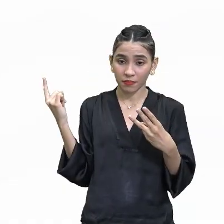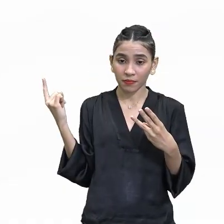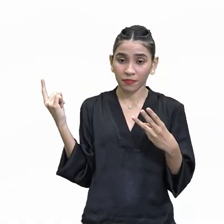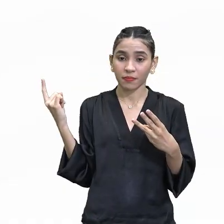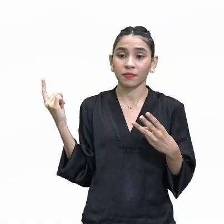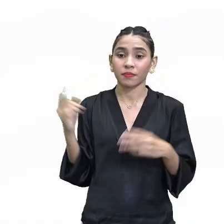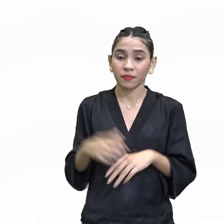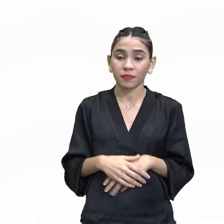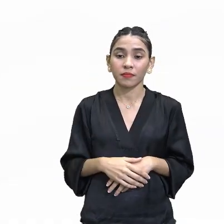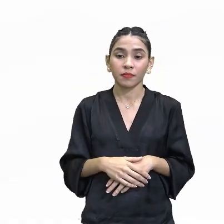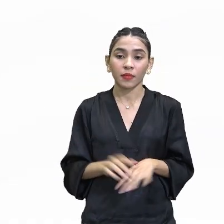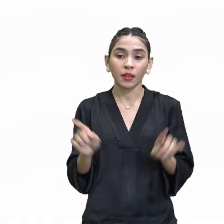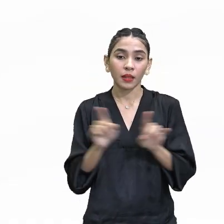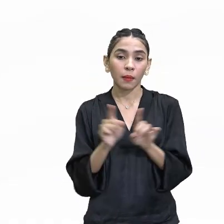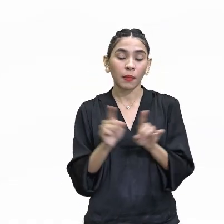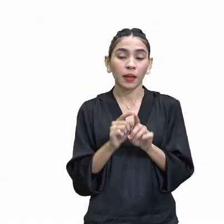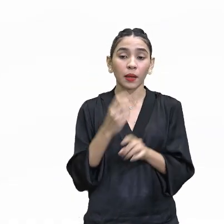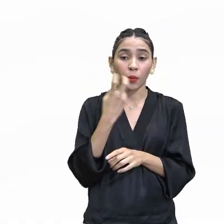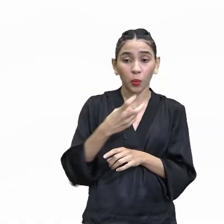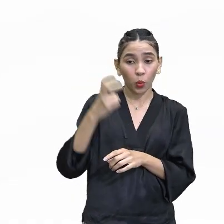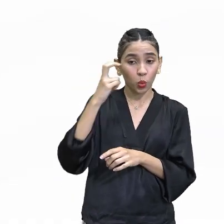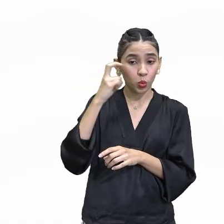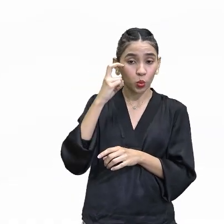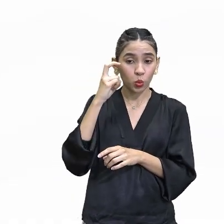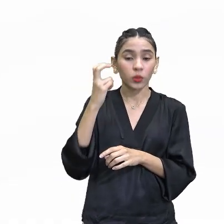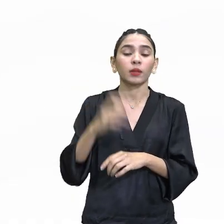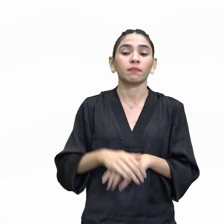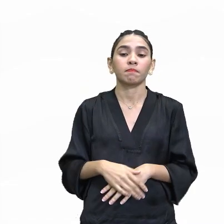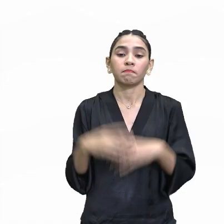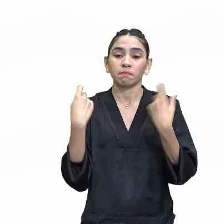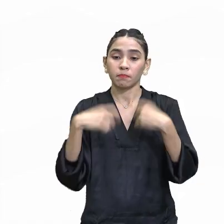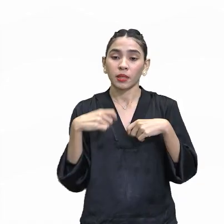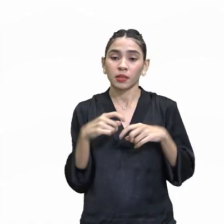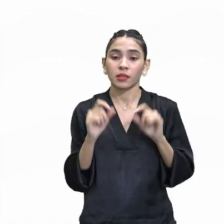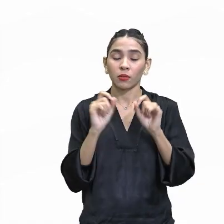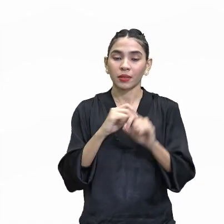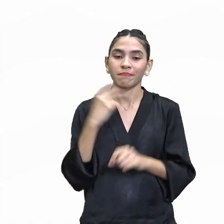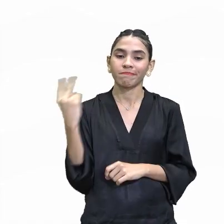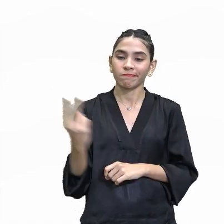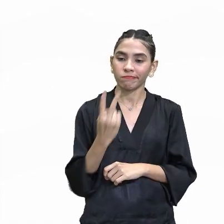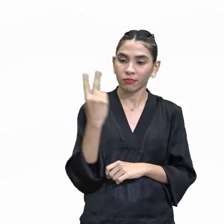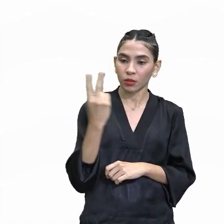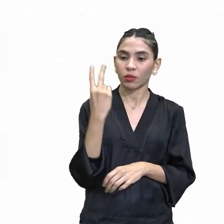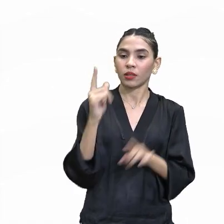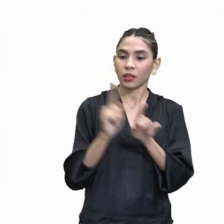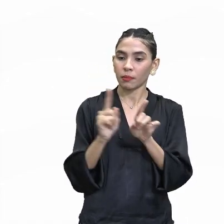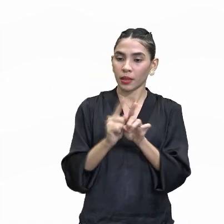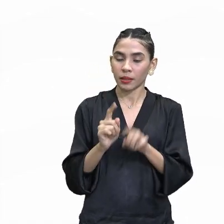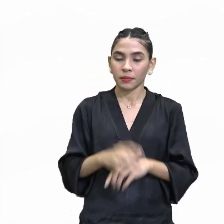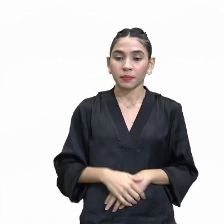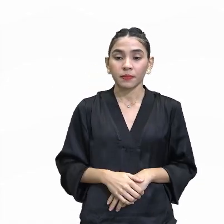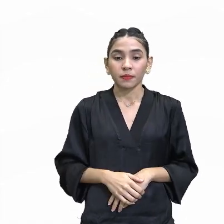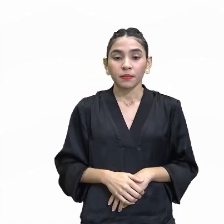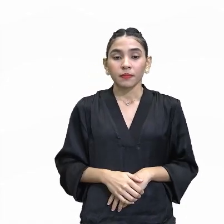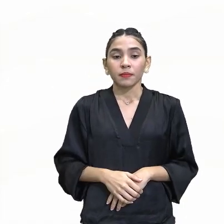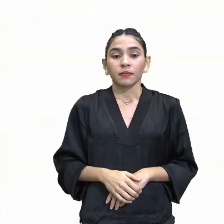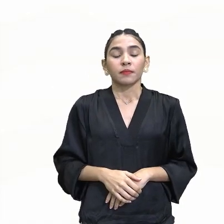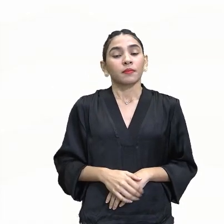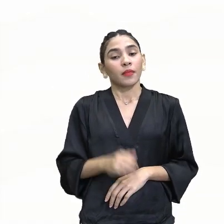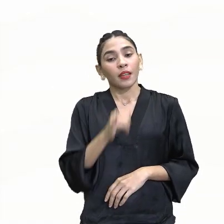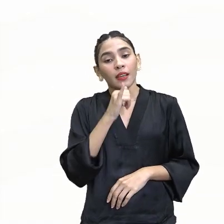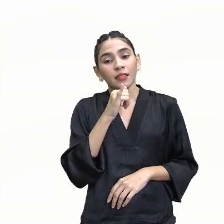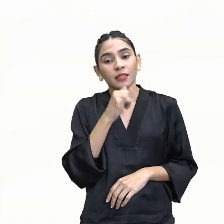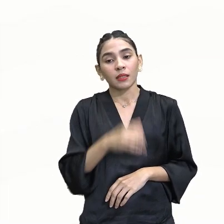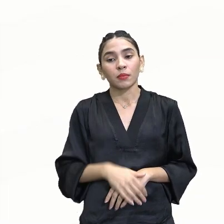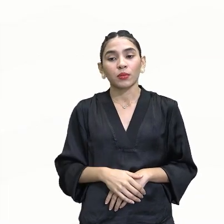de vocês, né, a questão da cultura popular, ela tem que ser valorizada, assim como a gente falou, né? A gente tem, por exemplo,